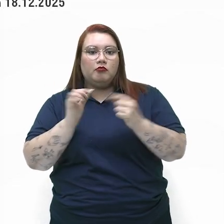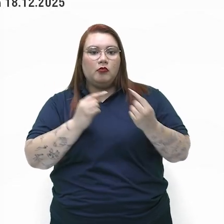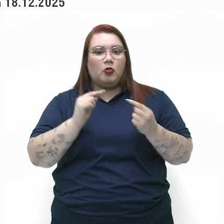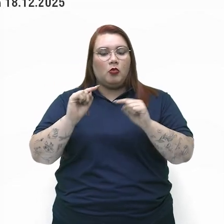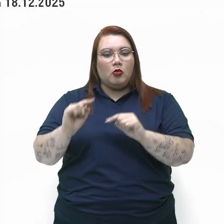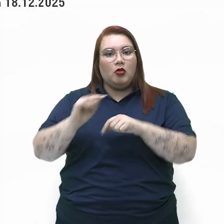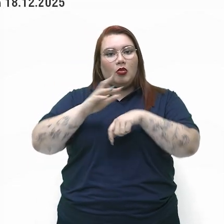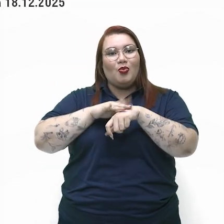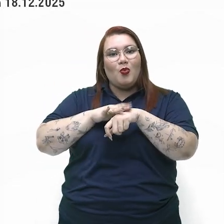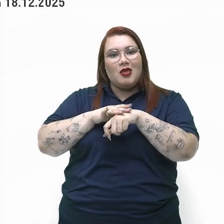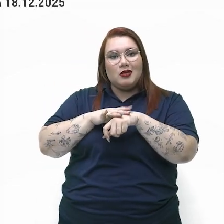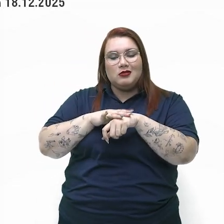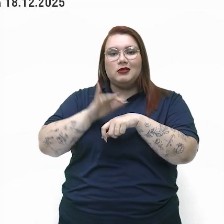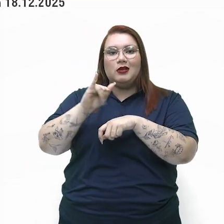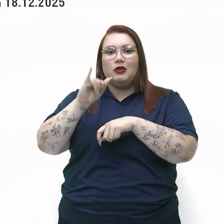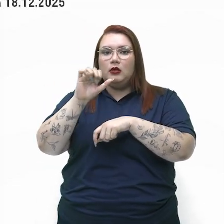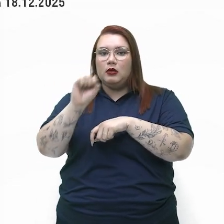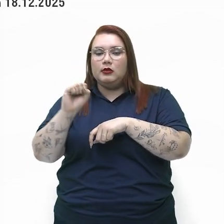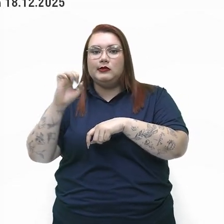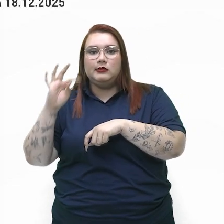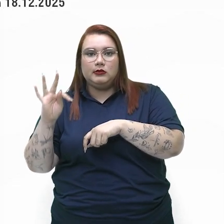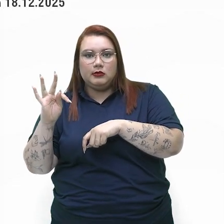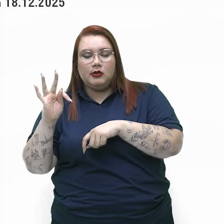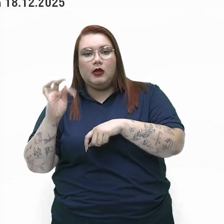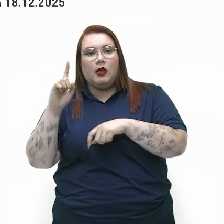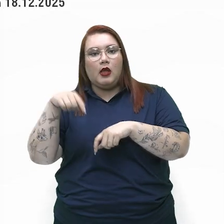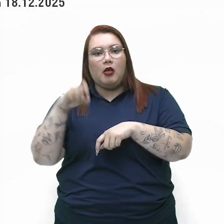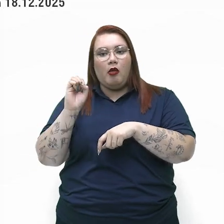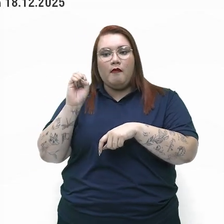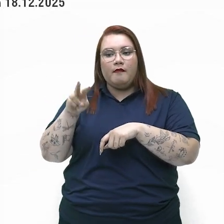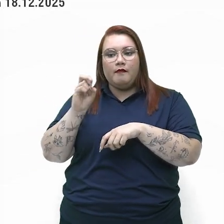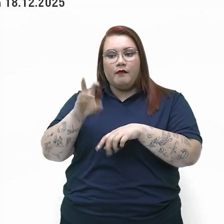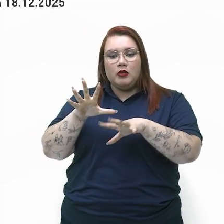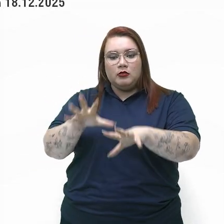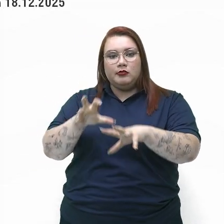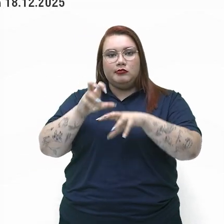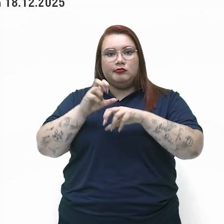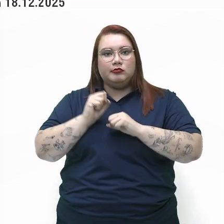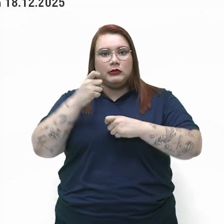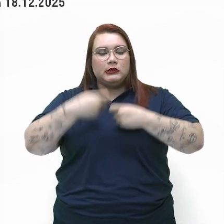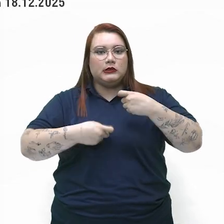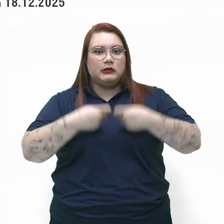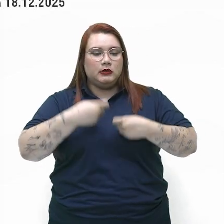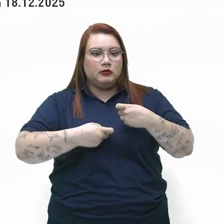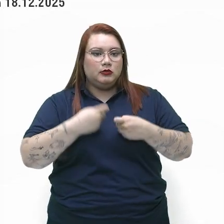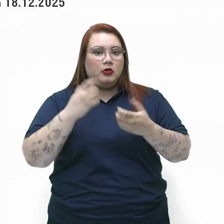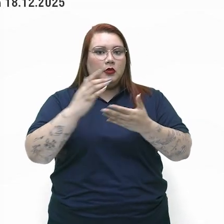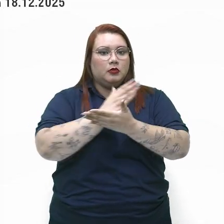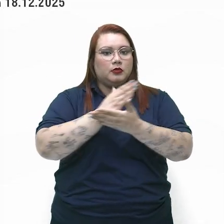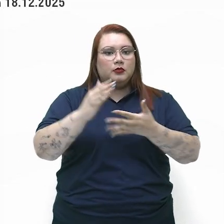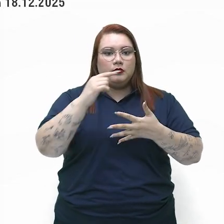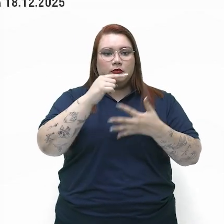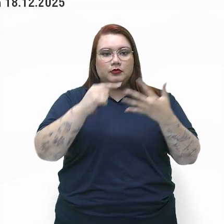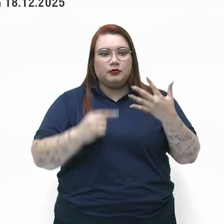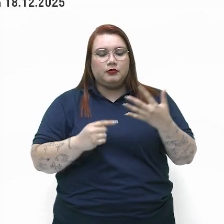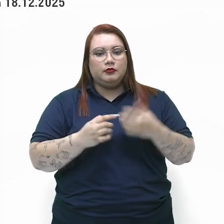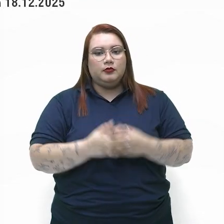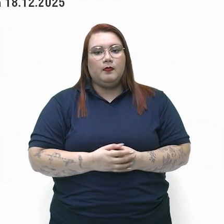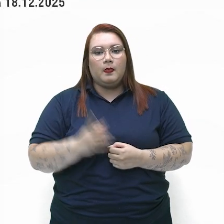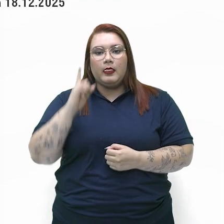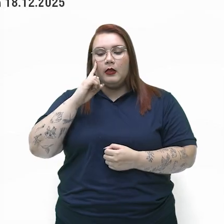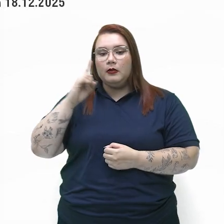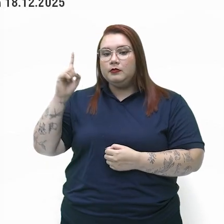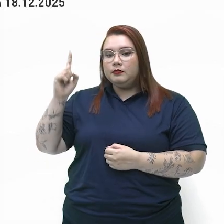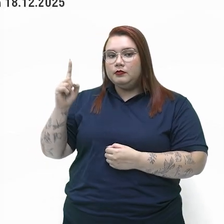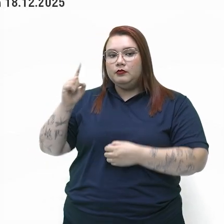previnem contra as ISTs, que são as infecções sexualmente transmissíveis. Vamos conhecer alguns métodos,